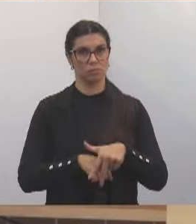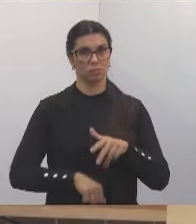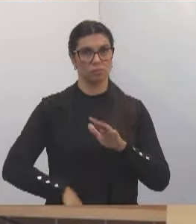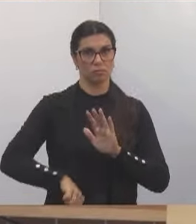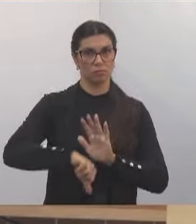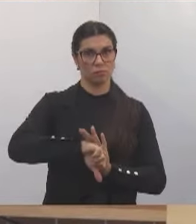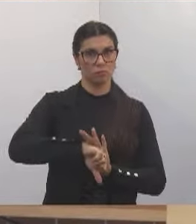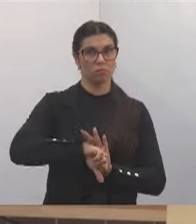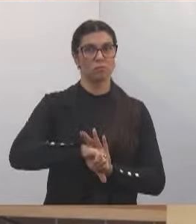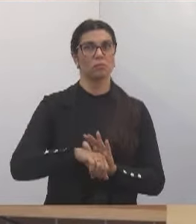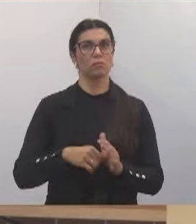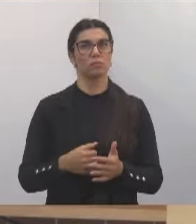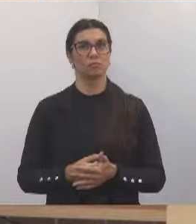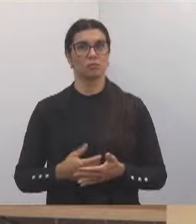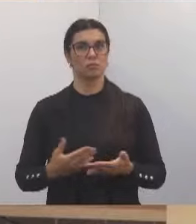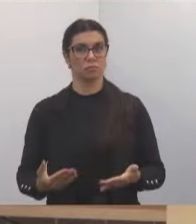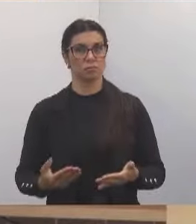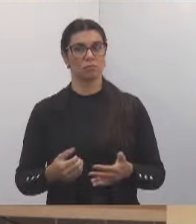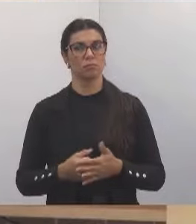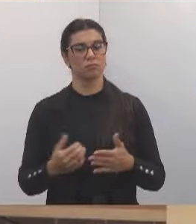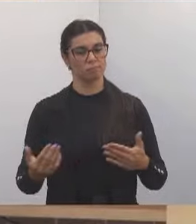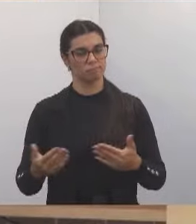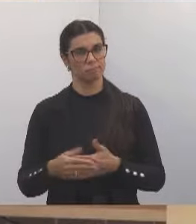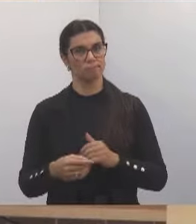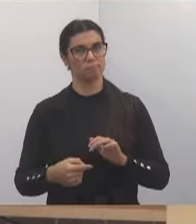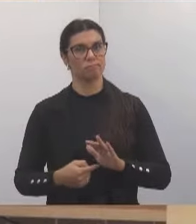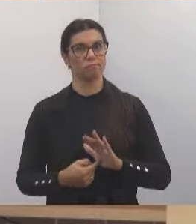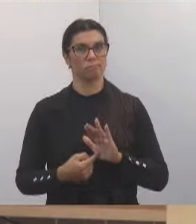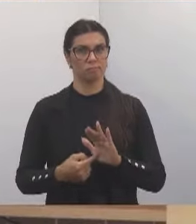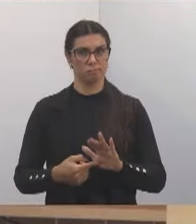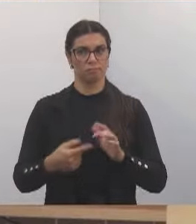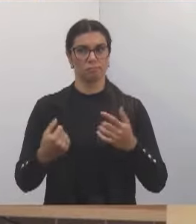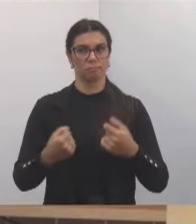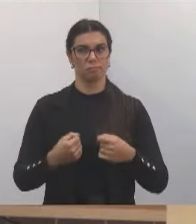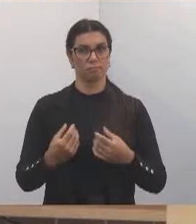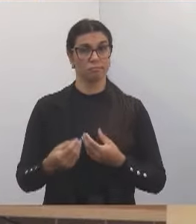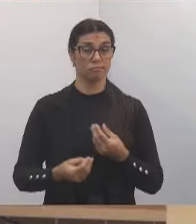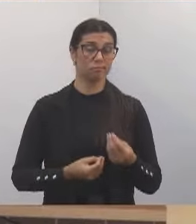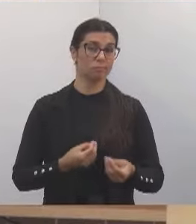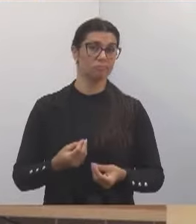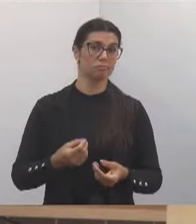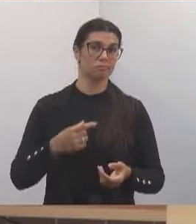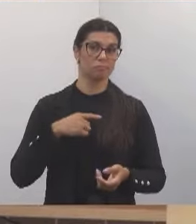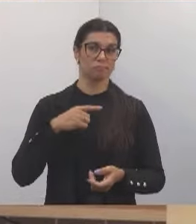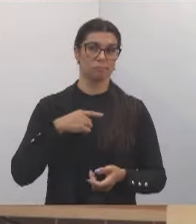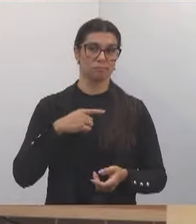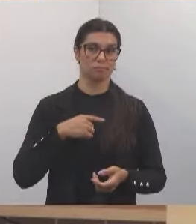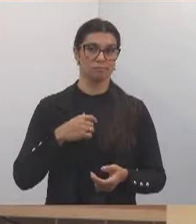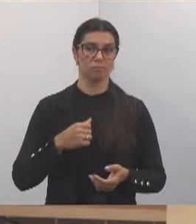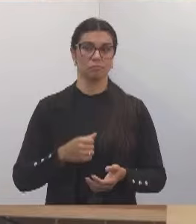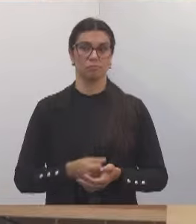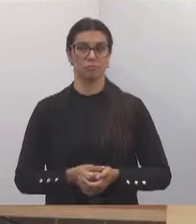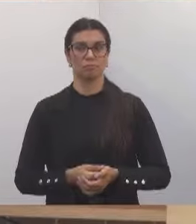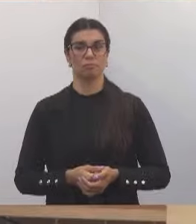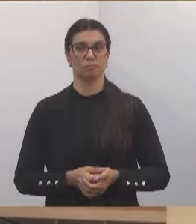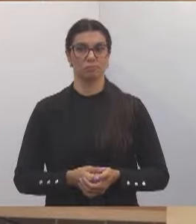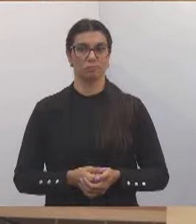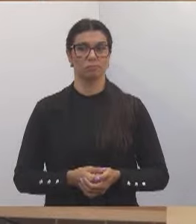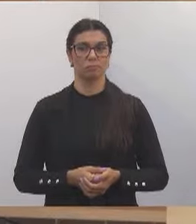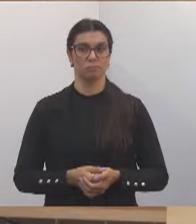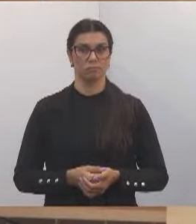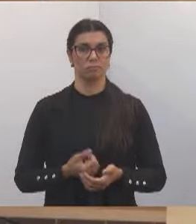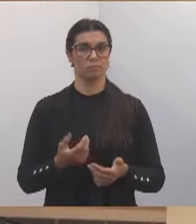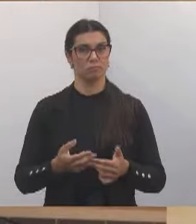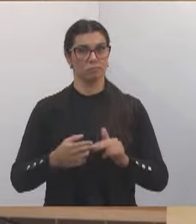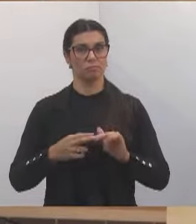Agora, para ser punido, tem que ter prova, tem que ter prova. E como vai ter prova? É aí que mora o X